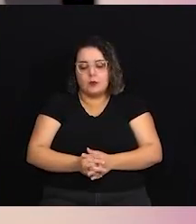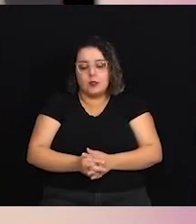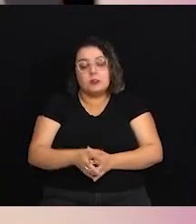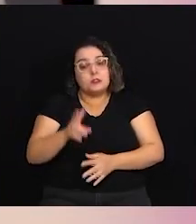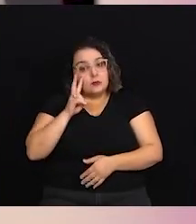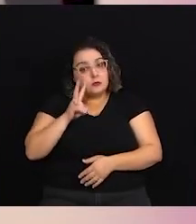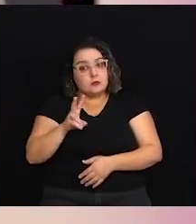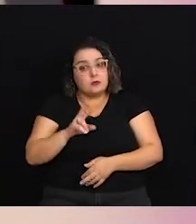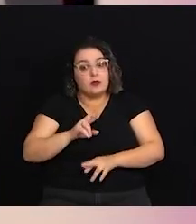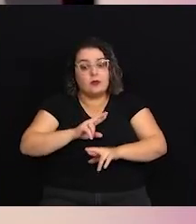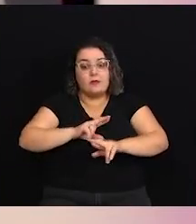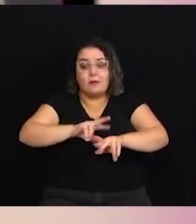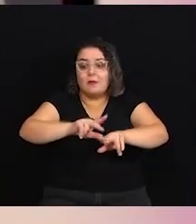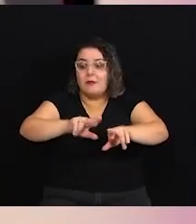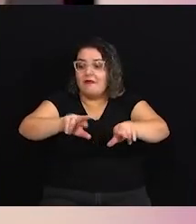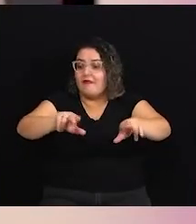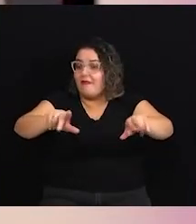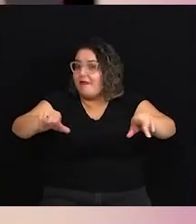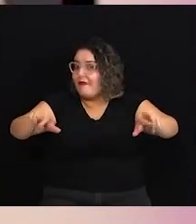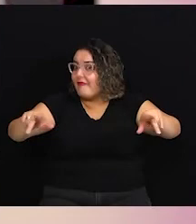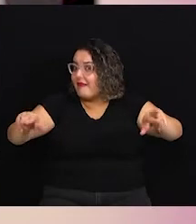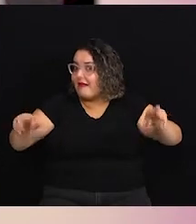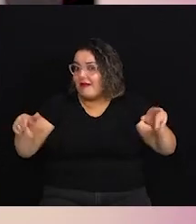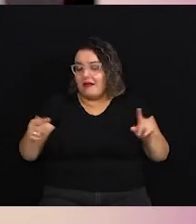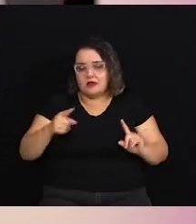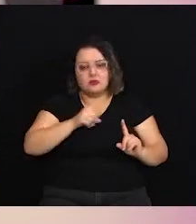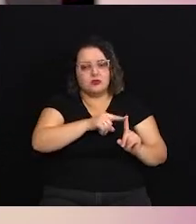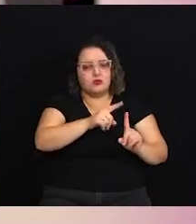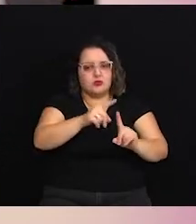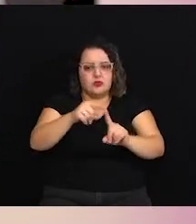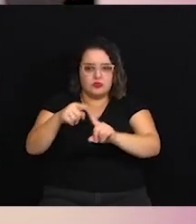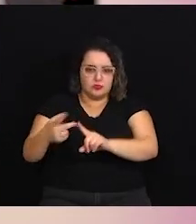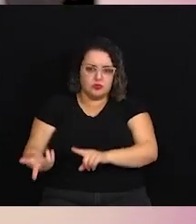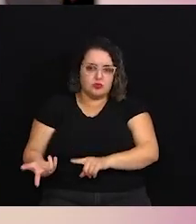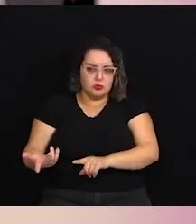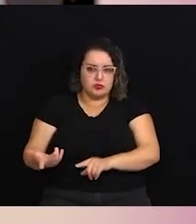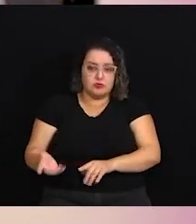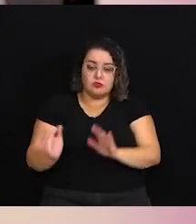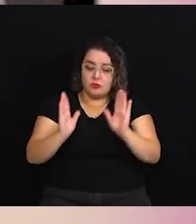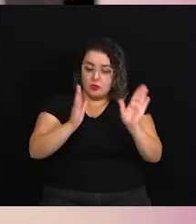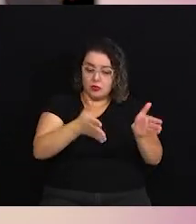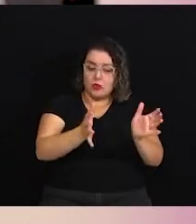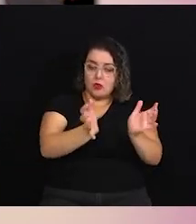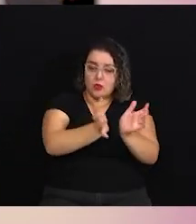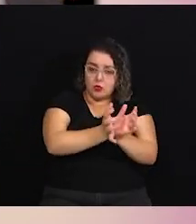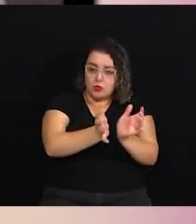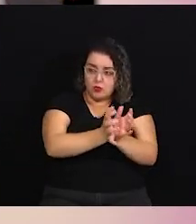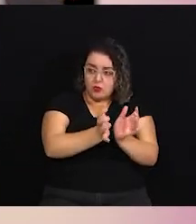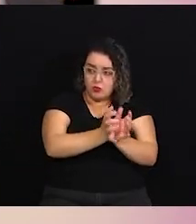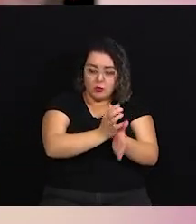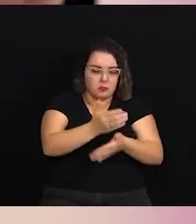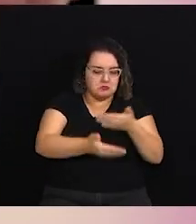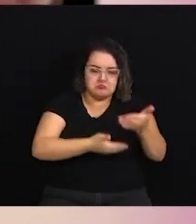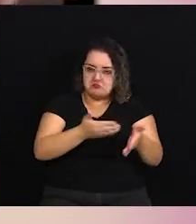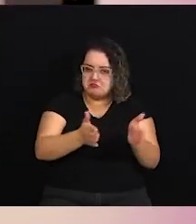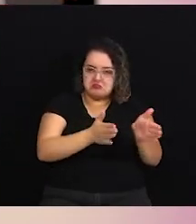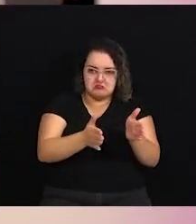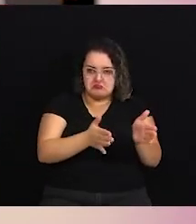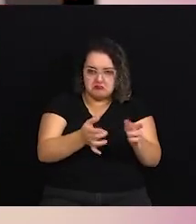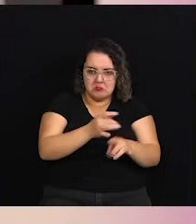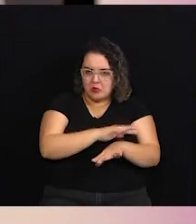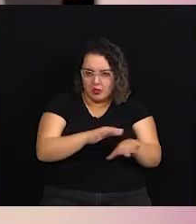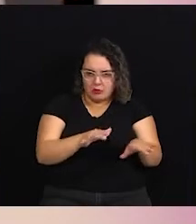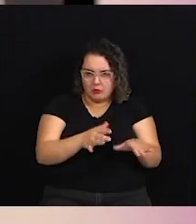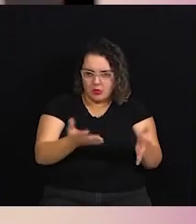você tá vendo que é um um sobrinho grande né tipo um lado tem um grupo que vai soltar por um